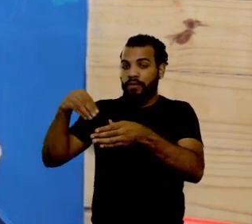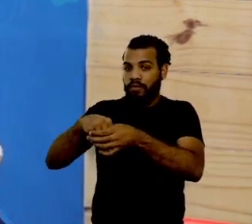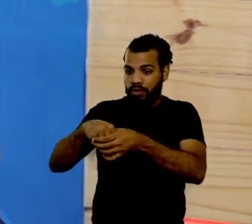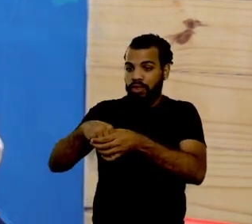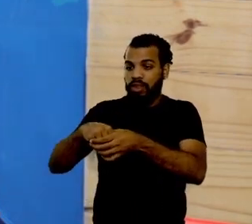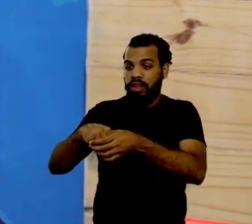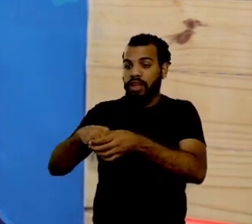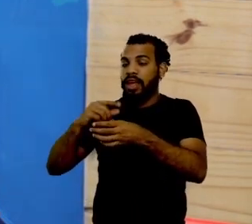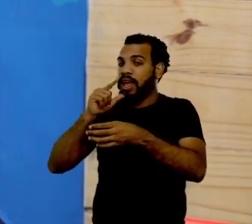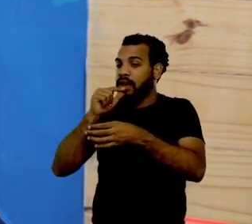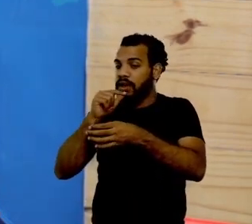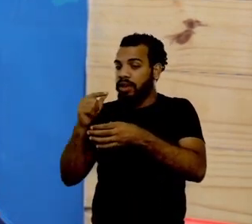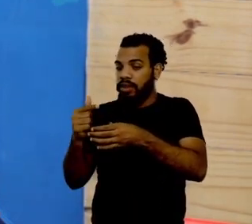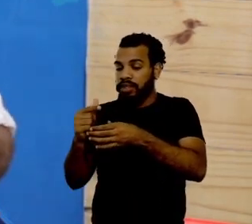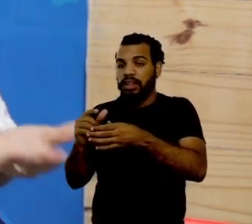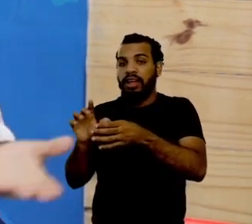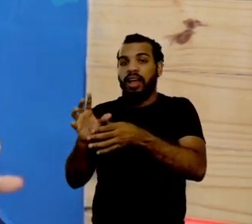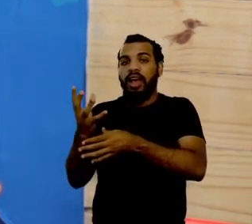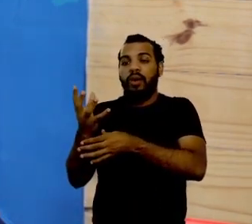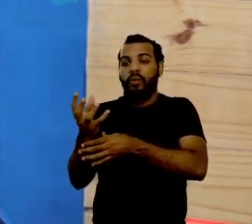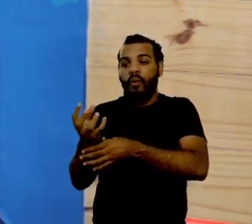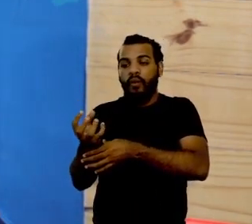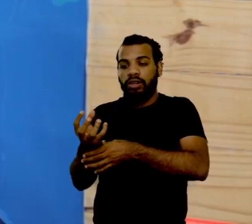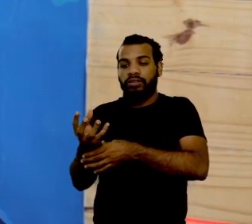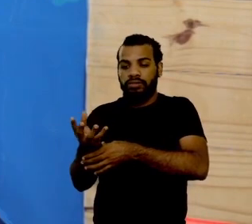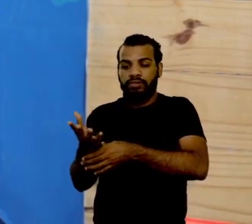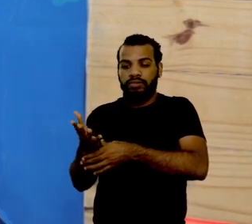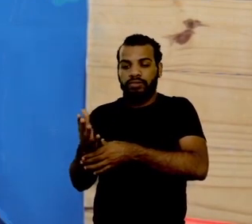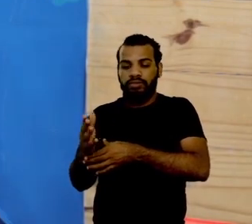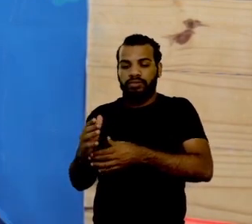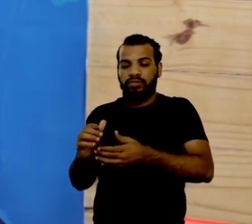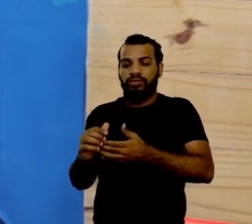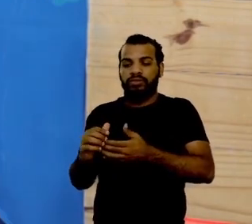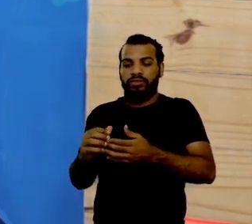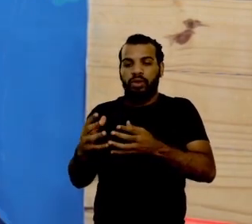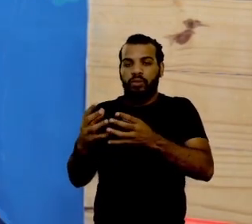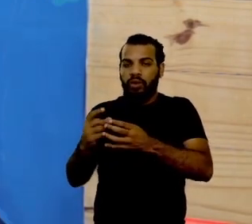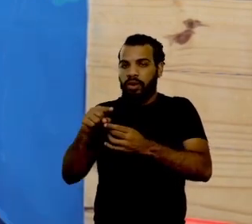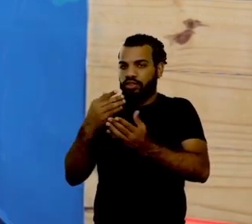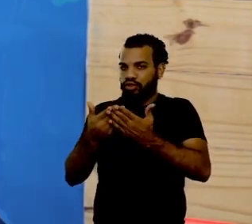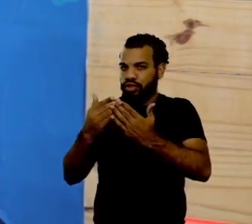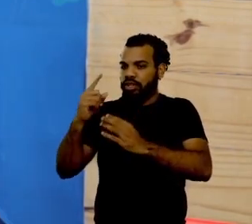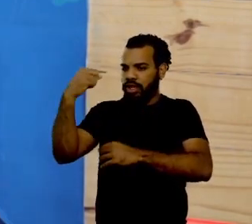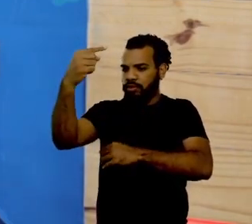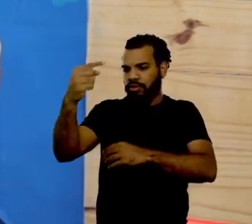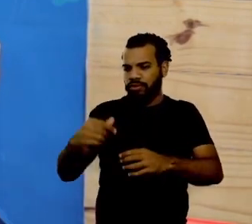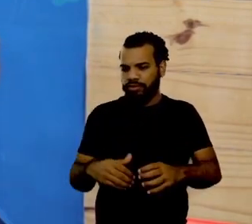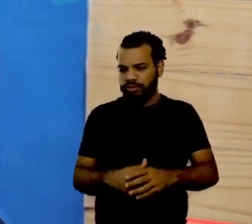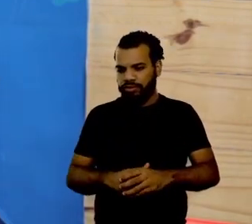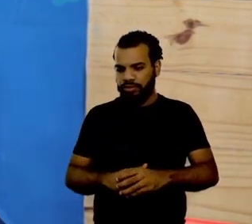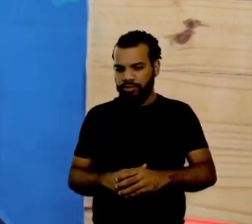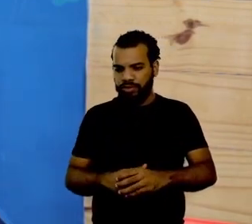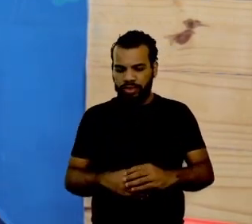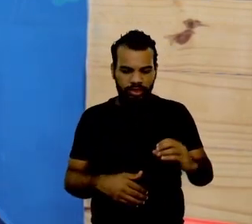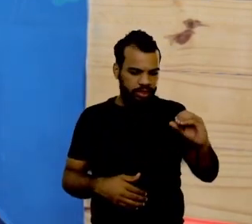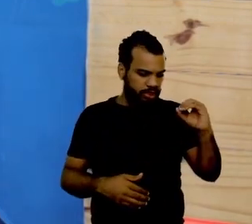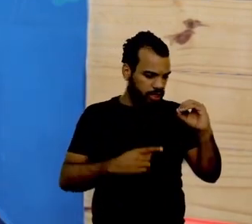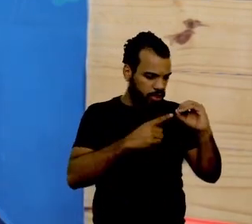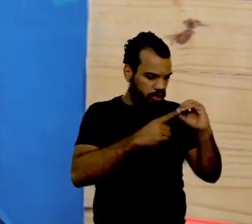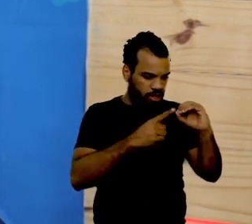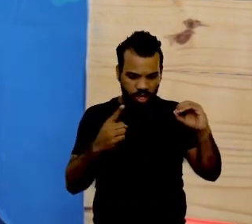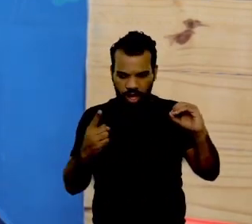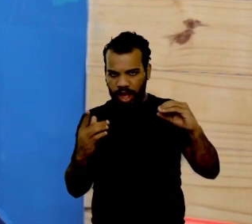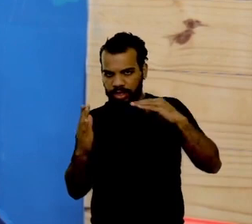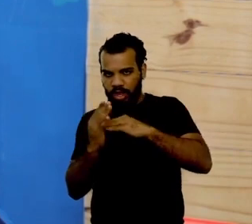dilatação irregular, anômala. Vamos estudar mais adiante. De 0 até 4